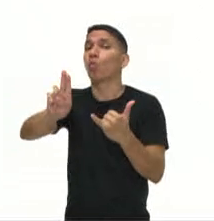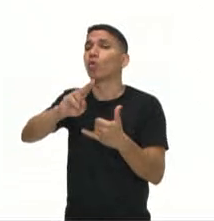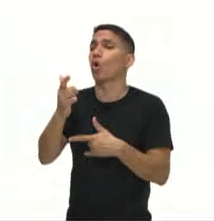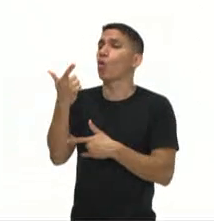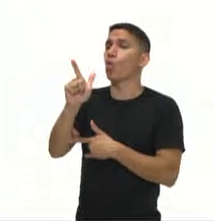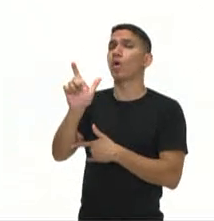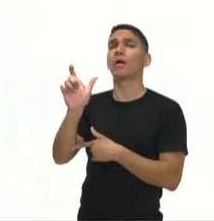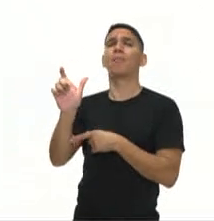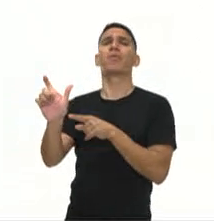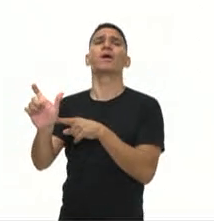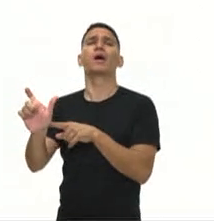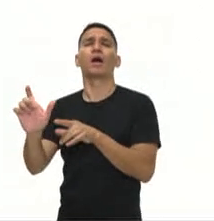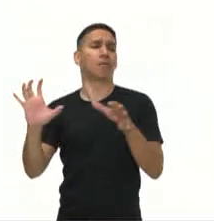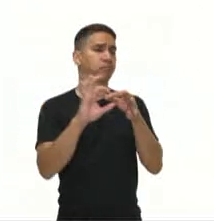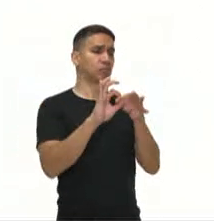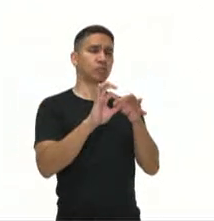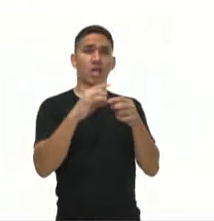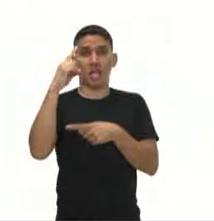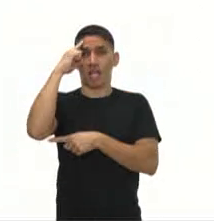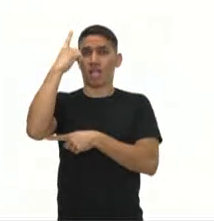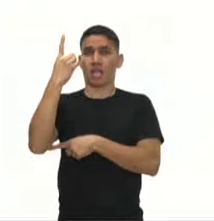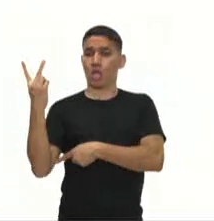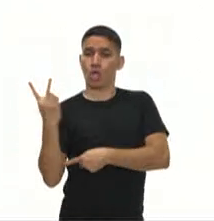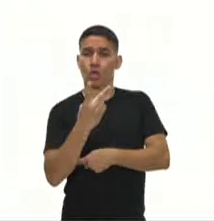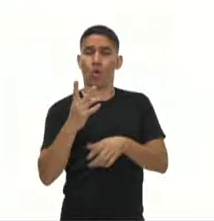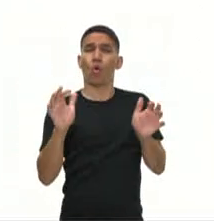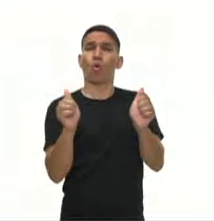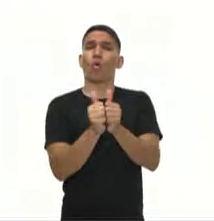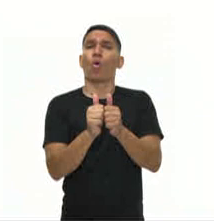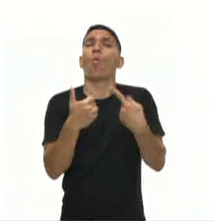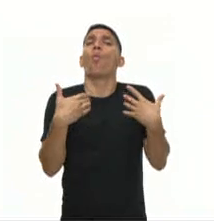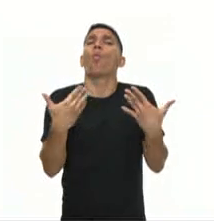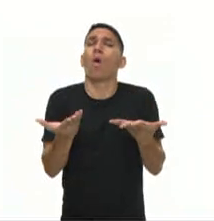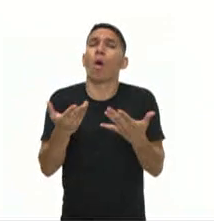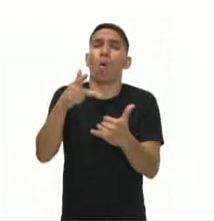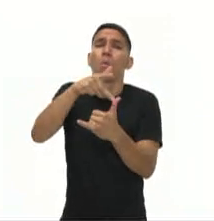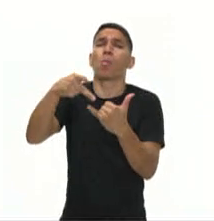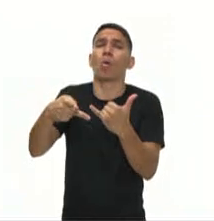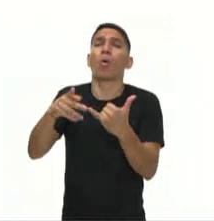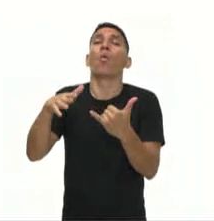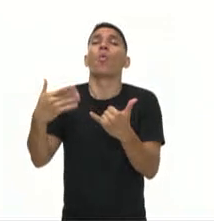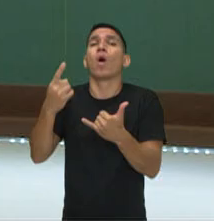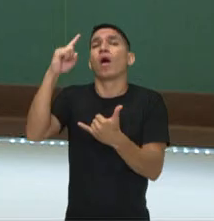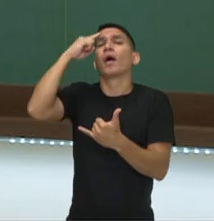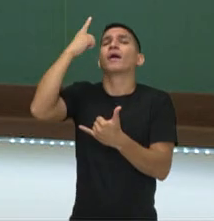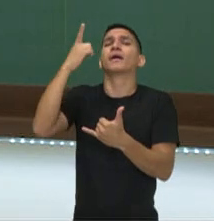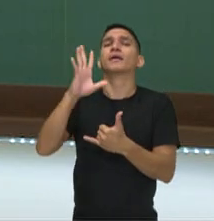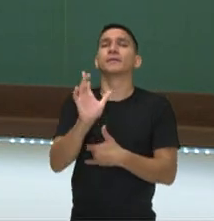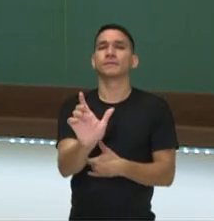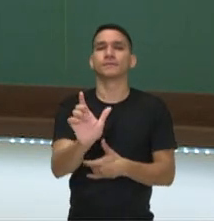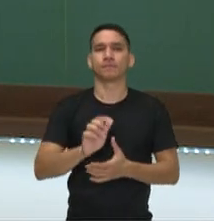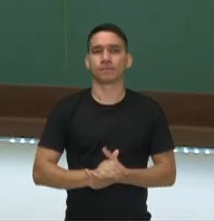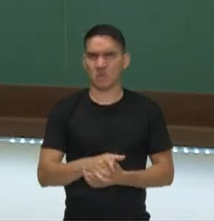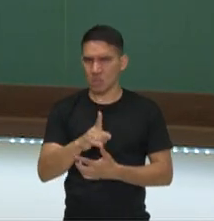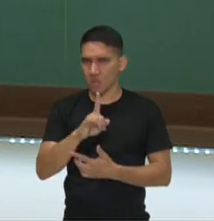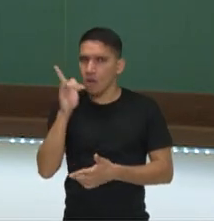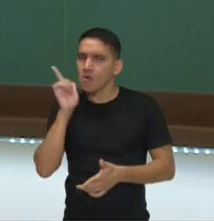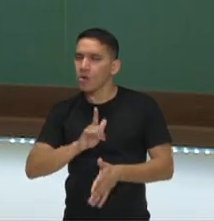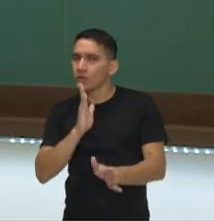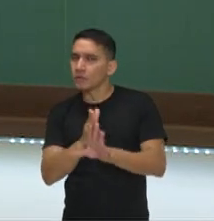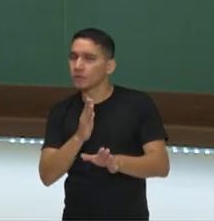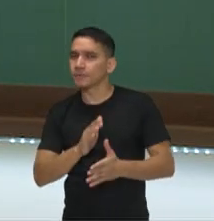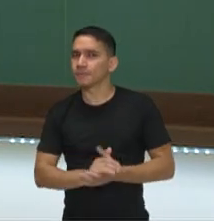palavra e aproxima duas ideias. Qual é o pronome e quais são as ideias sobrepostas? Você consegue